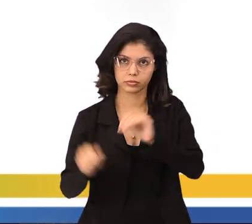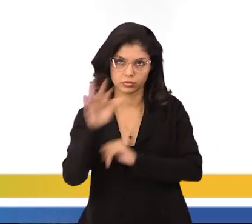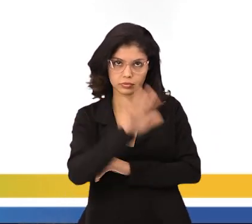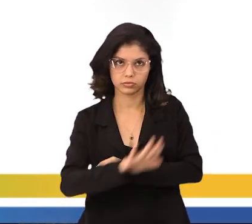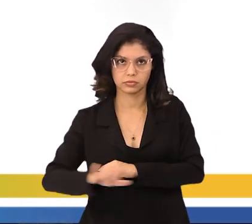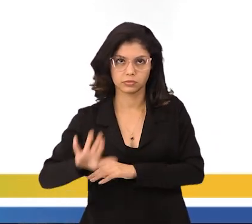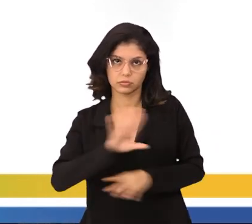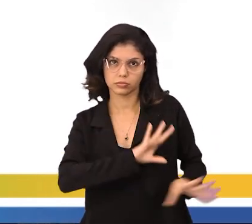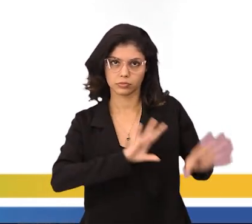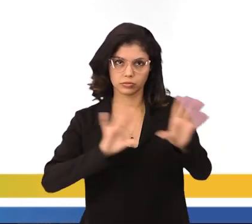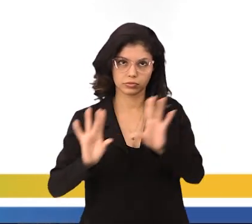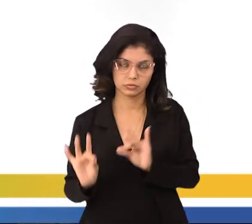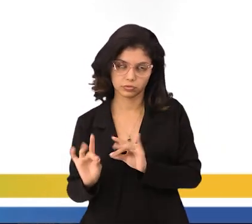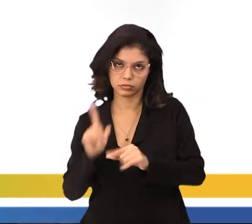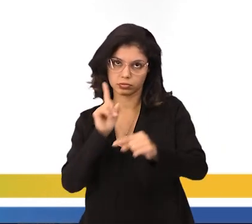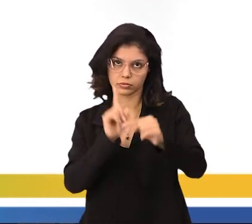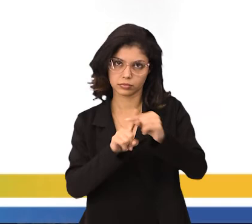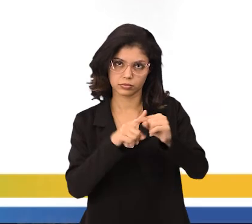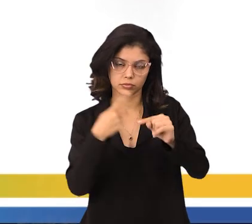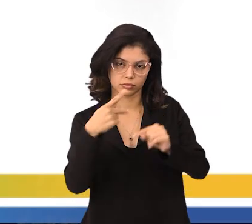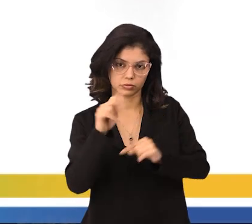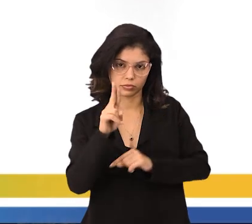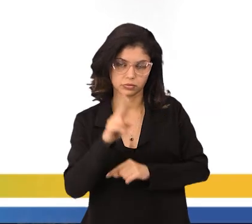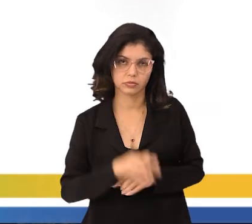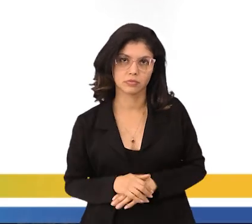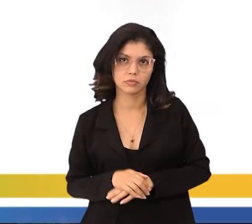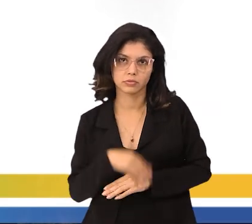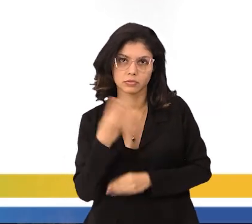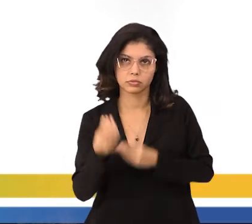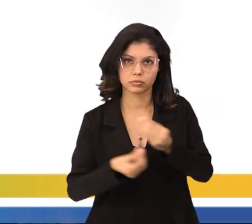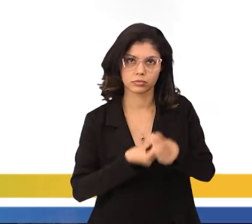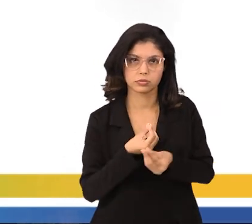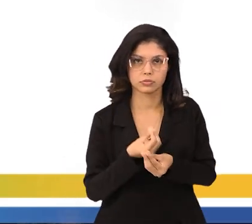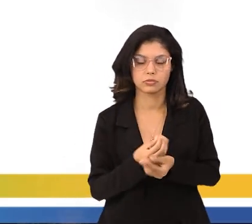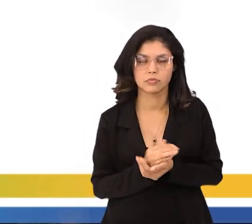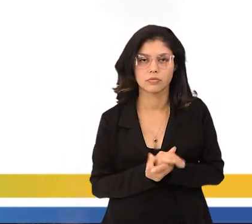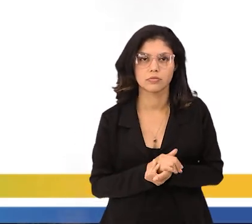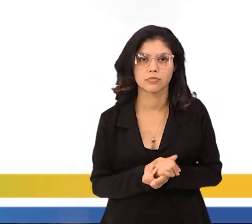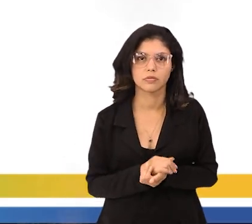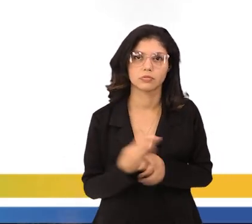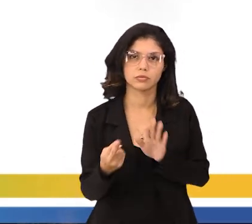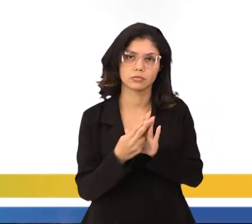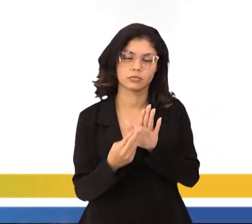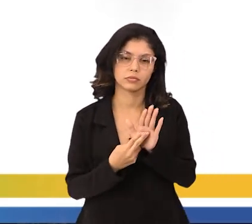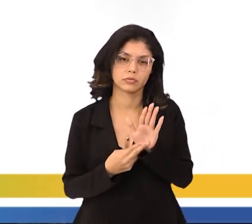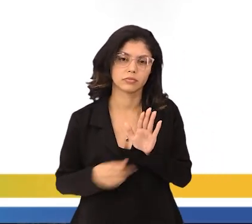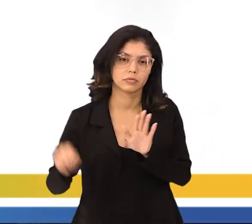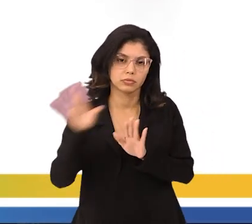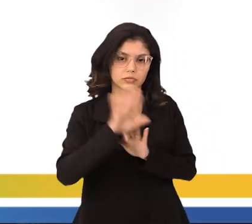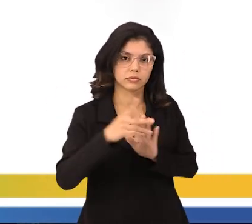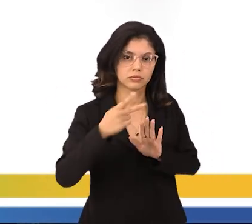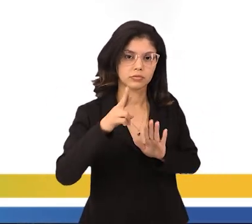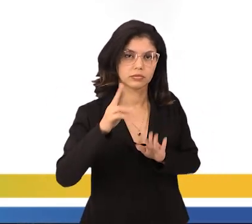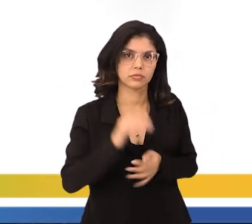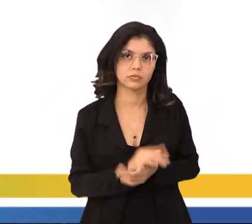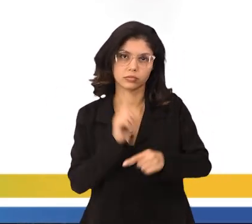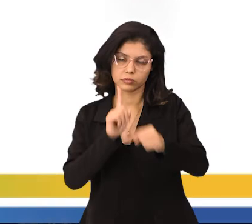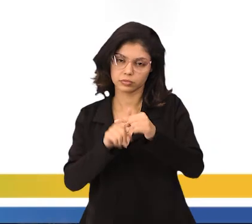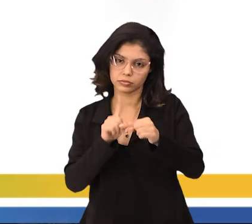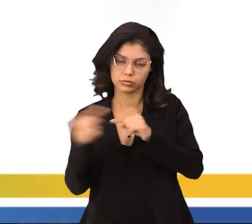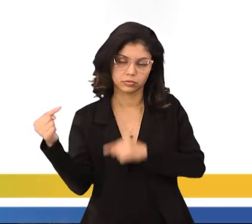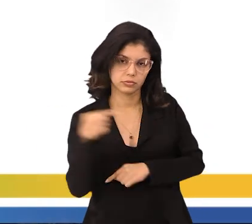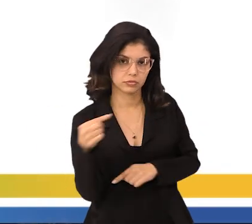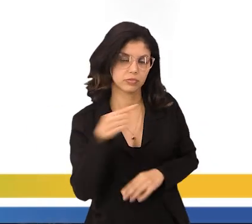válida para o expoente par. E como foi falado ali, essa regra se generaliza tanto para a base positiva quanto